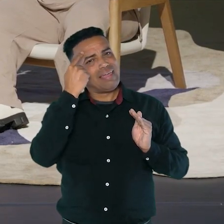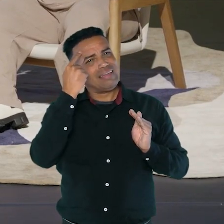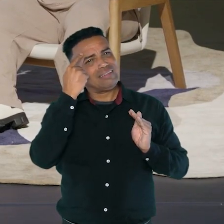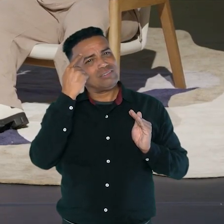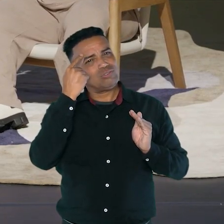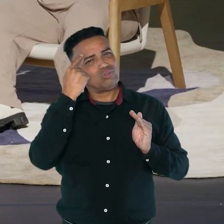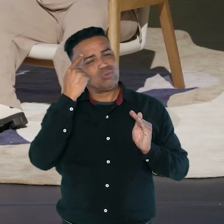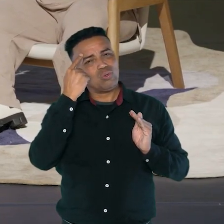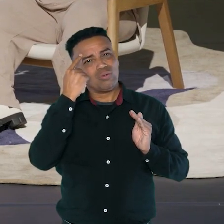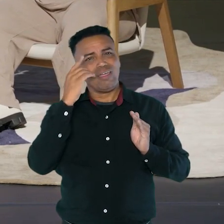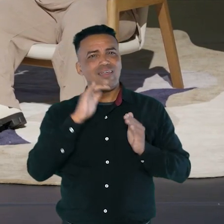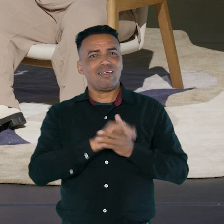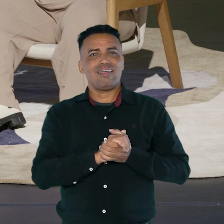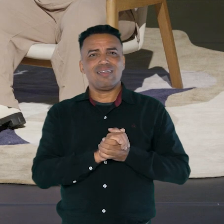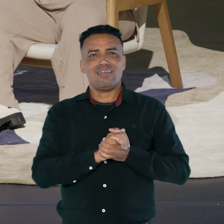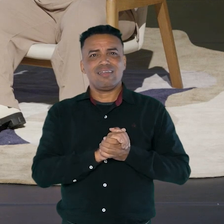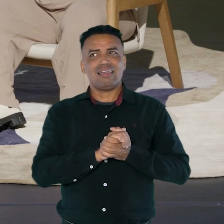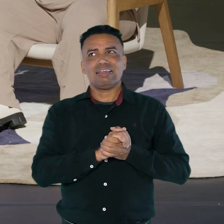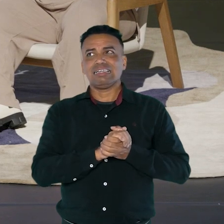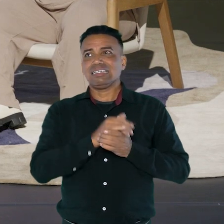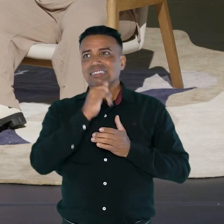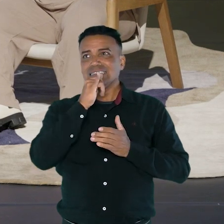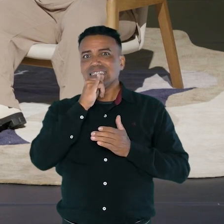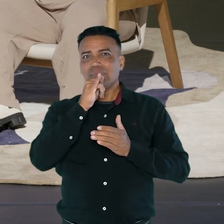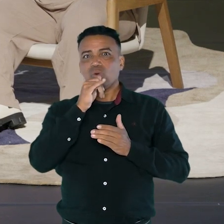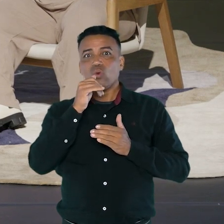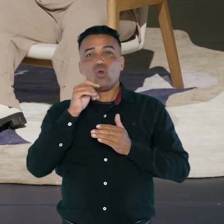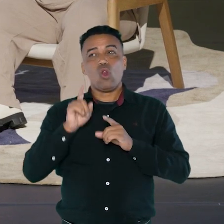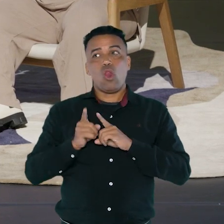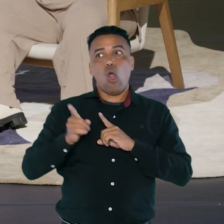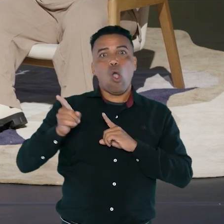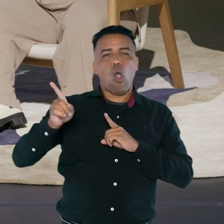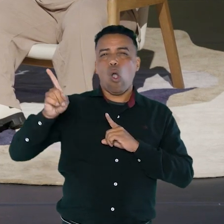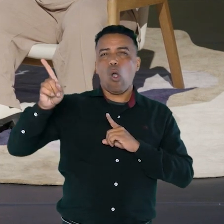eu penso em margem, né? Em borda.